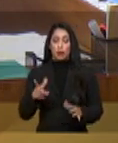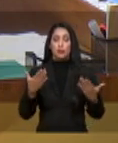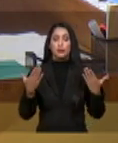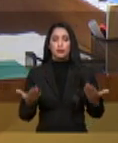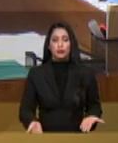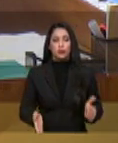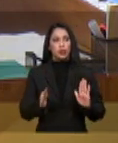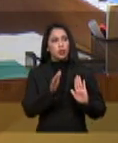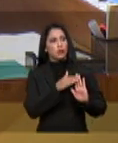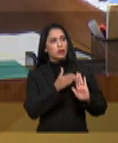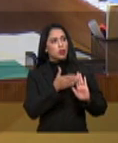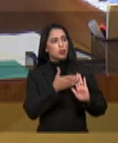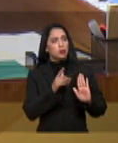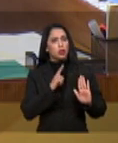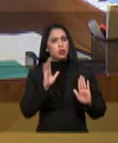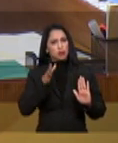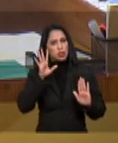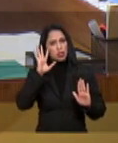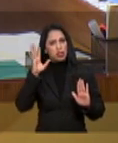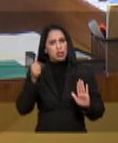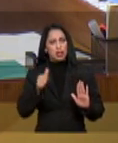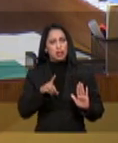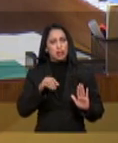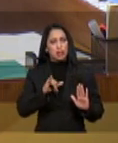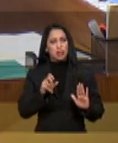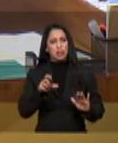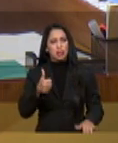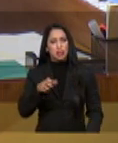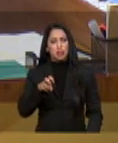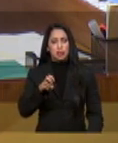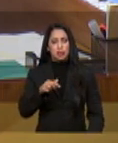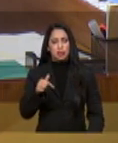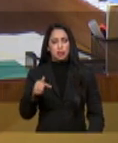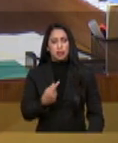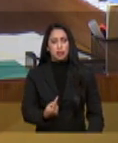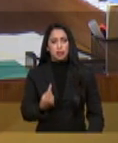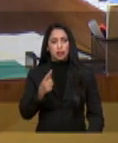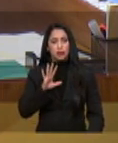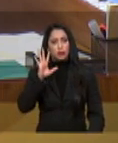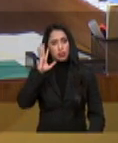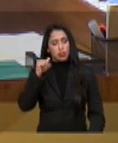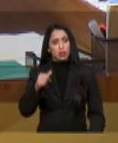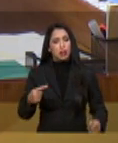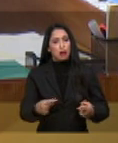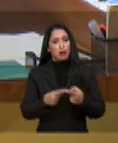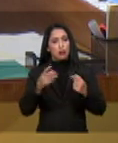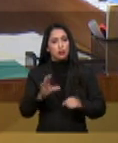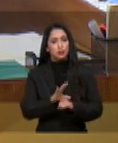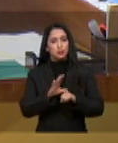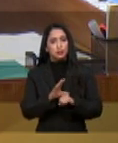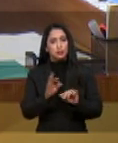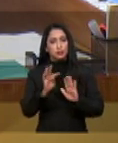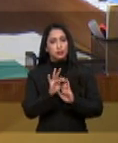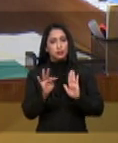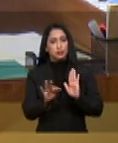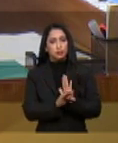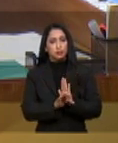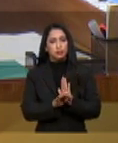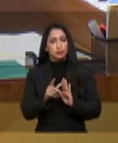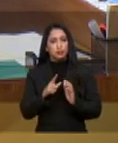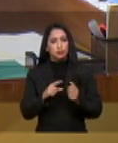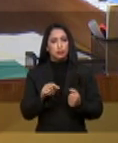ora posta já teria sido solucionada na ADI 1571, na qual assentou-se a constitucionalidade da redação original do artigo